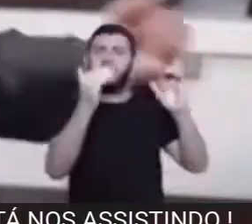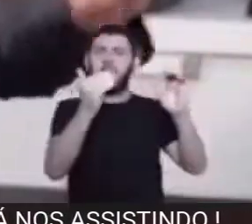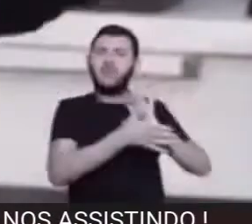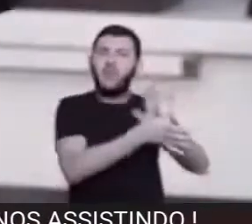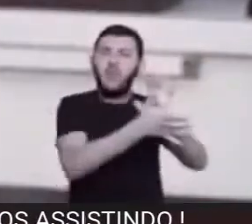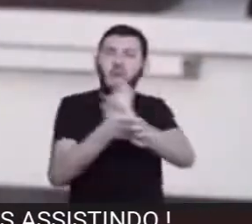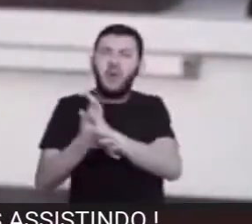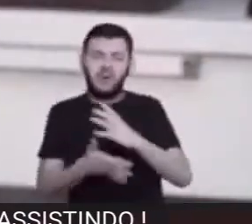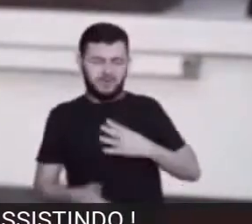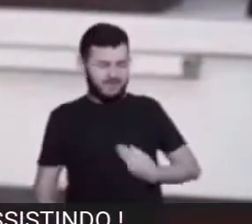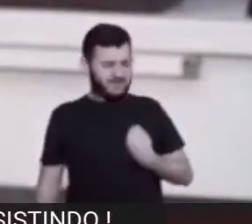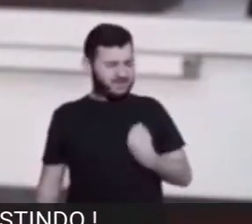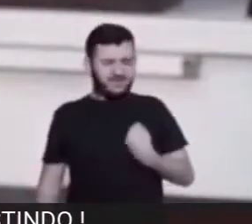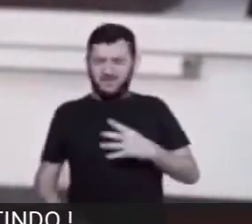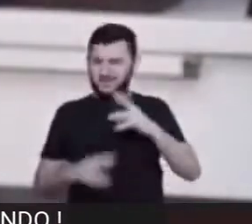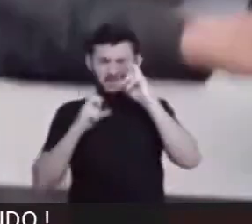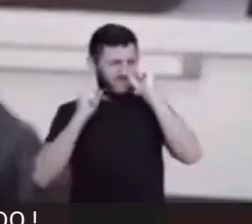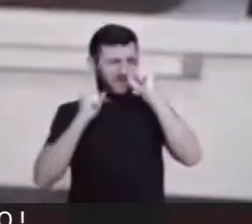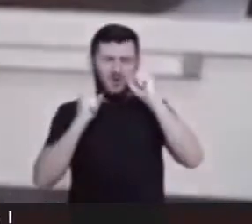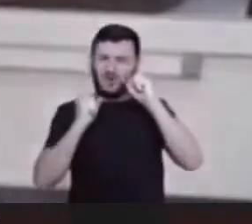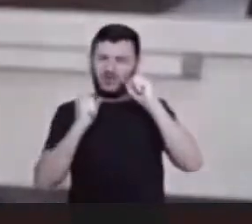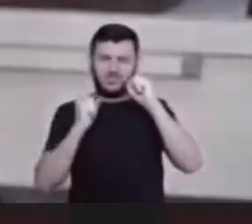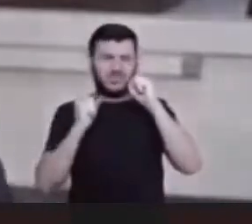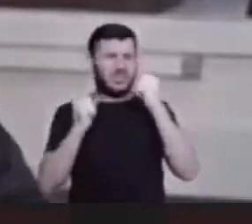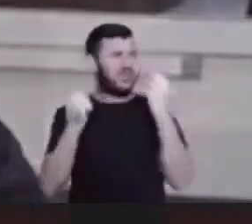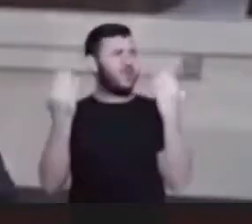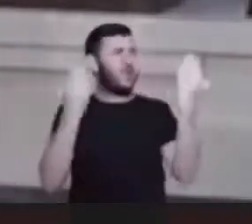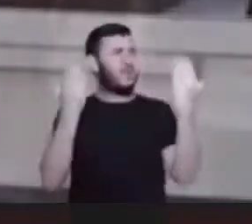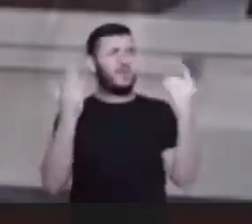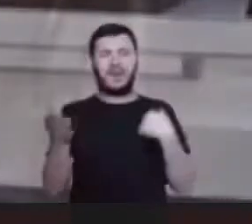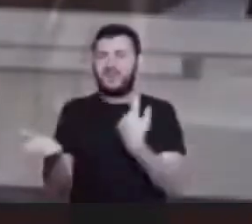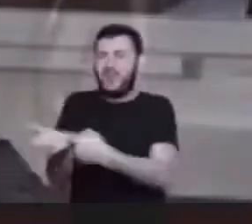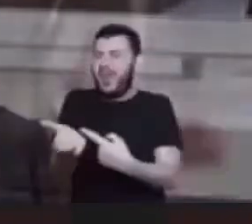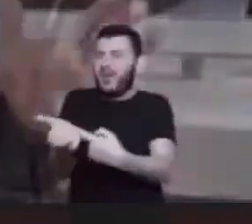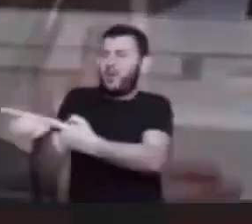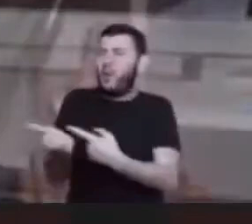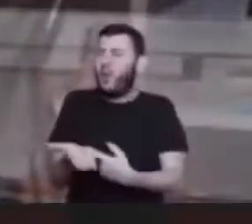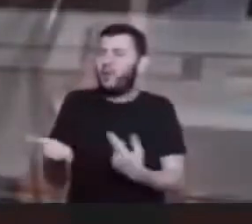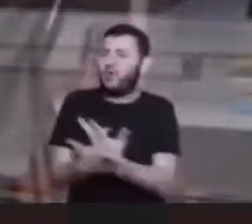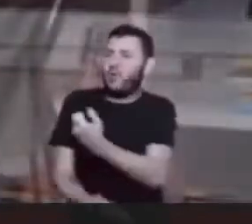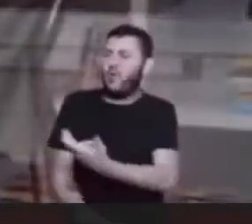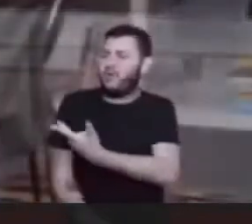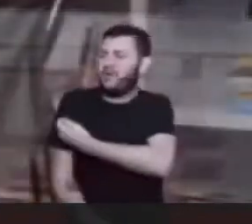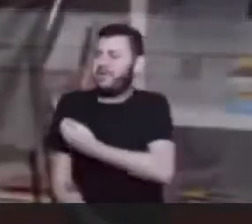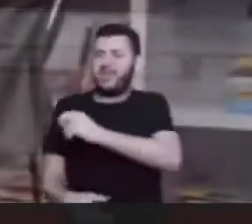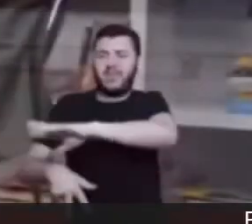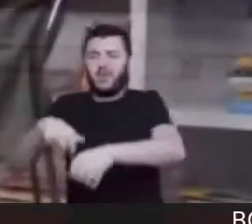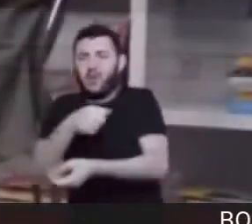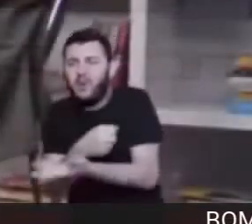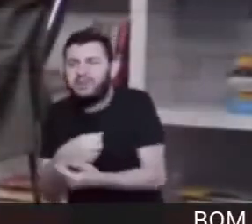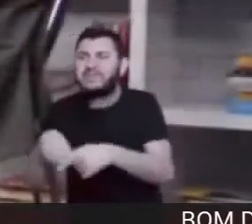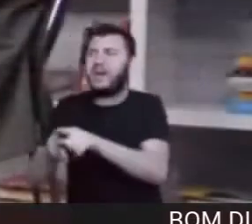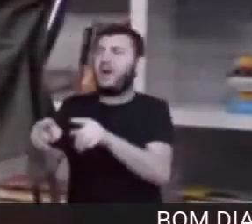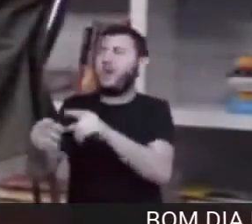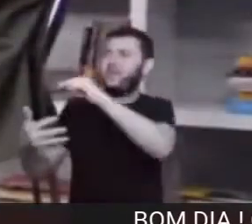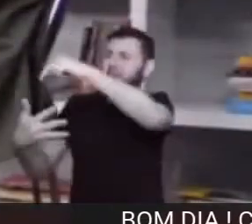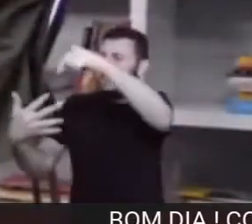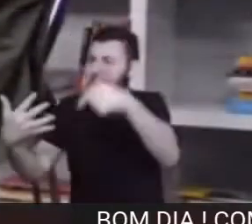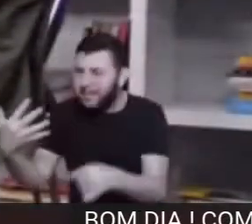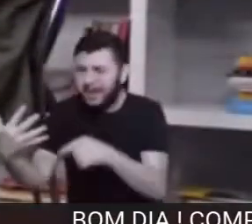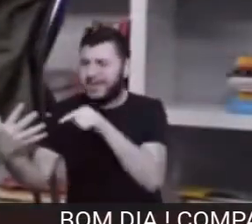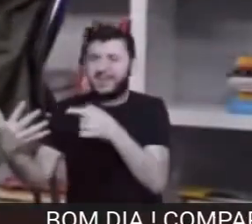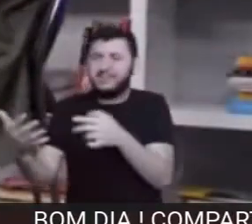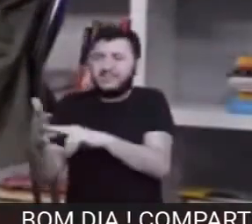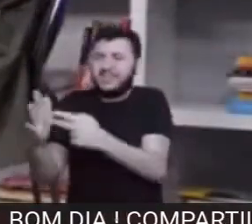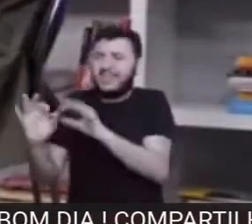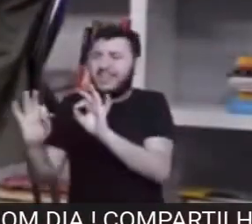qualquer acordo que ele tenha feito para comprar vacina, que tenha tido corrupção. Ou seja, tudo isso é menor do que a imagem